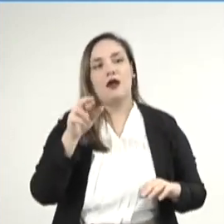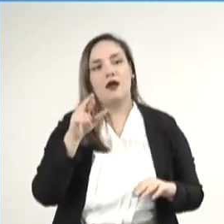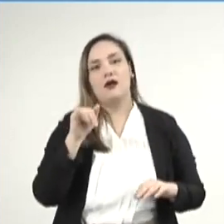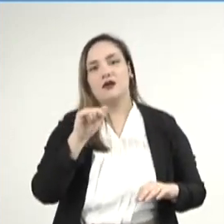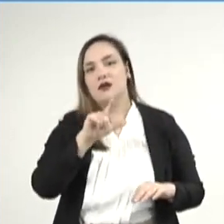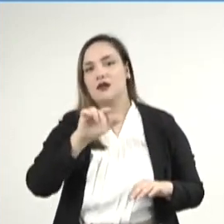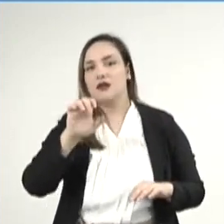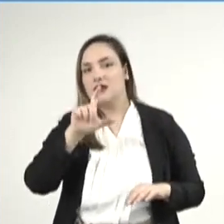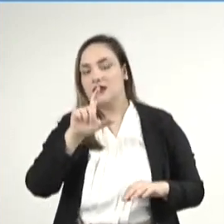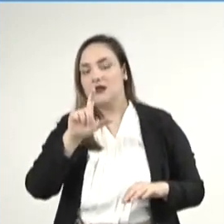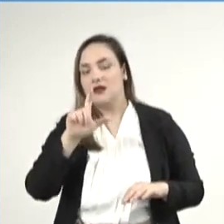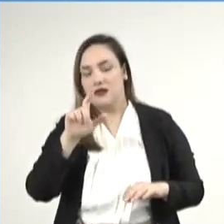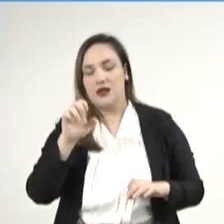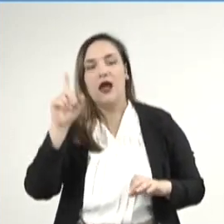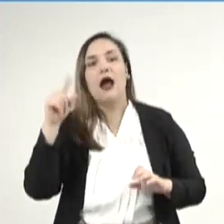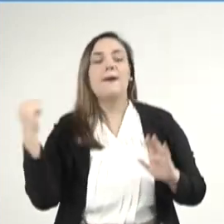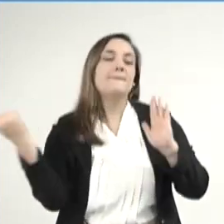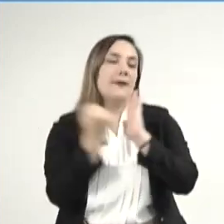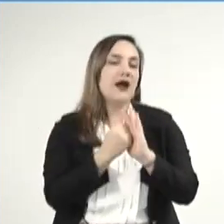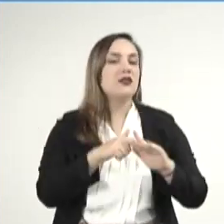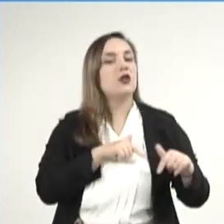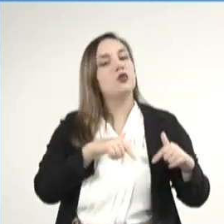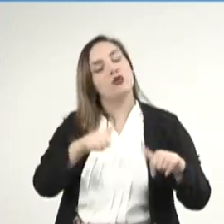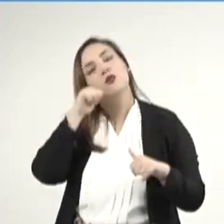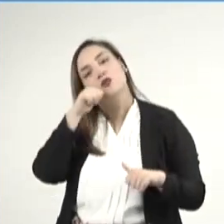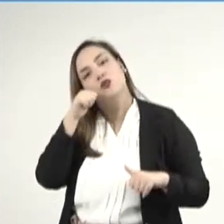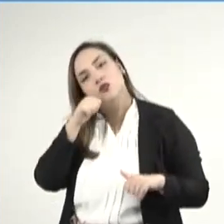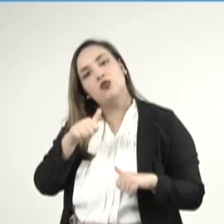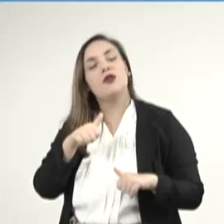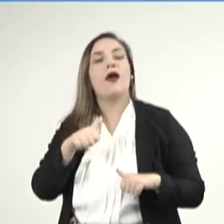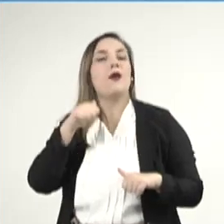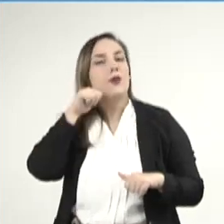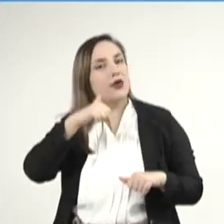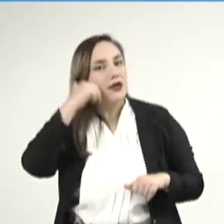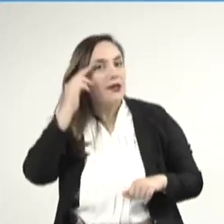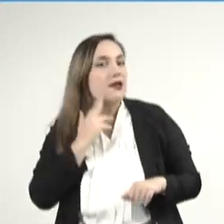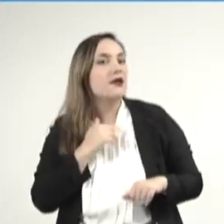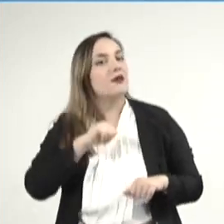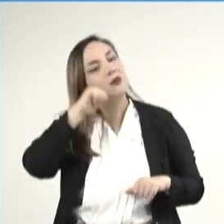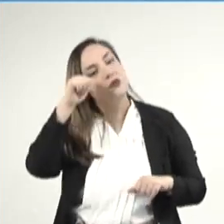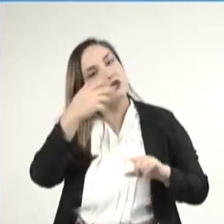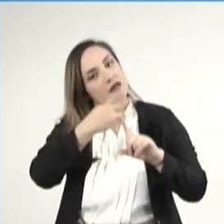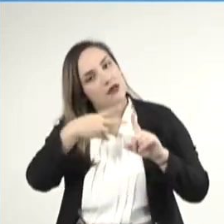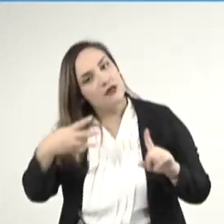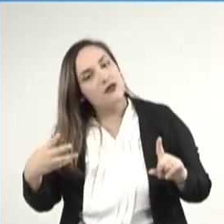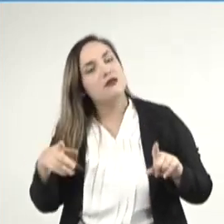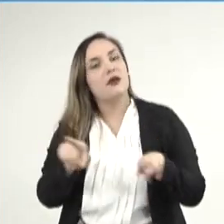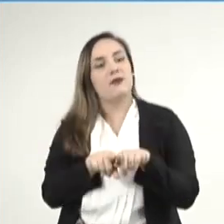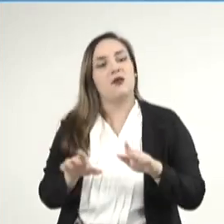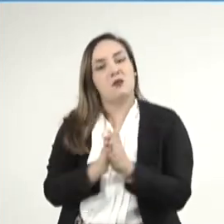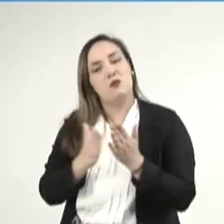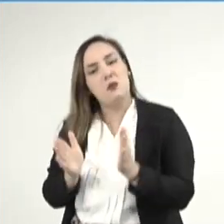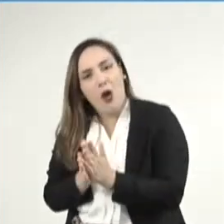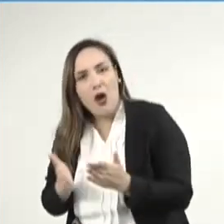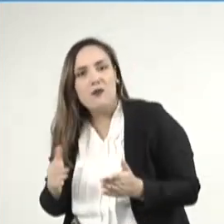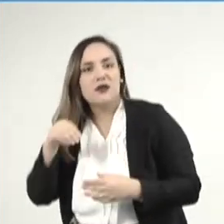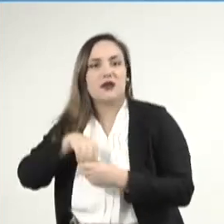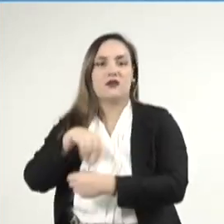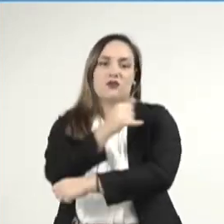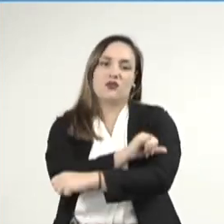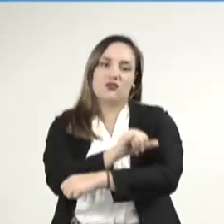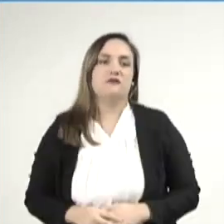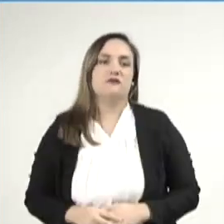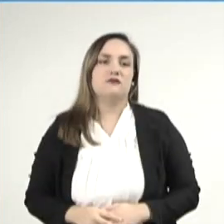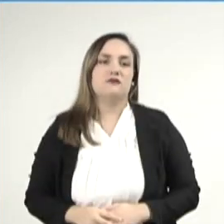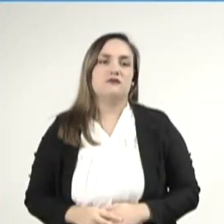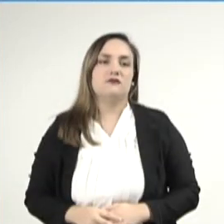da luta das mulheres negras, das mulheres LGBT, das lutas dos pobres no Rio de